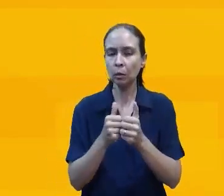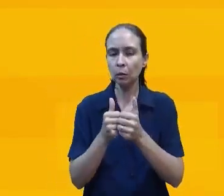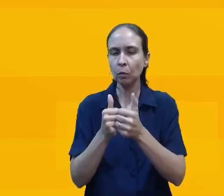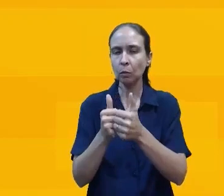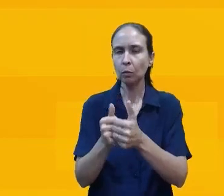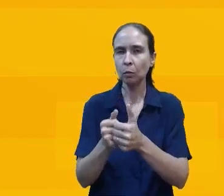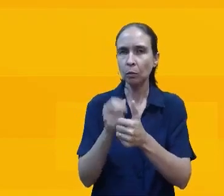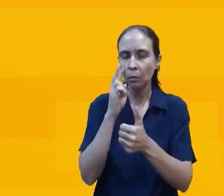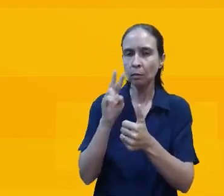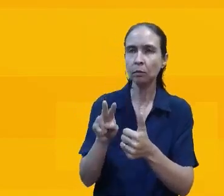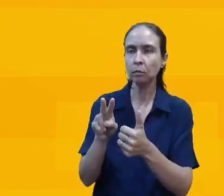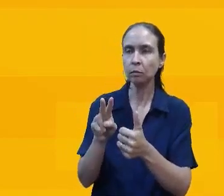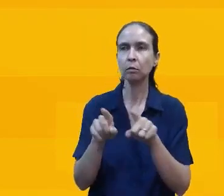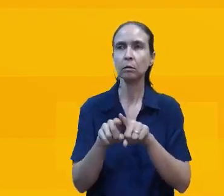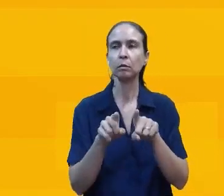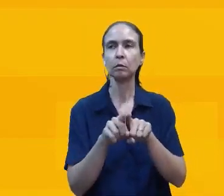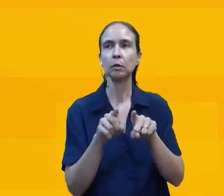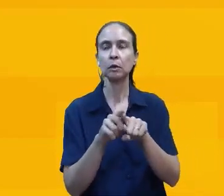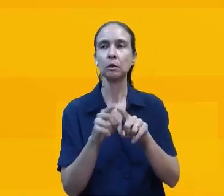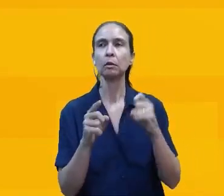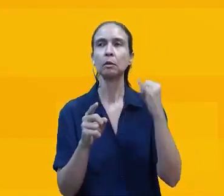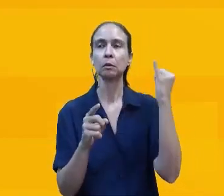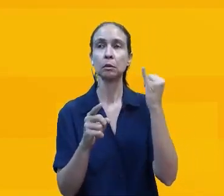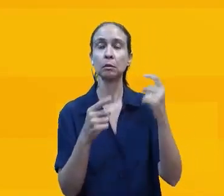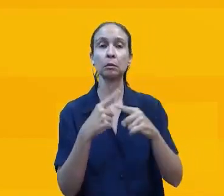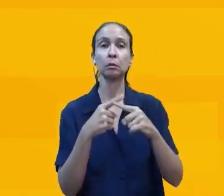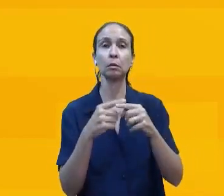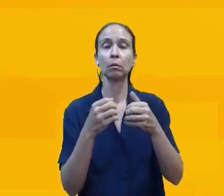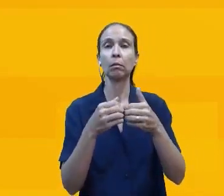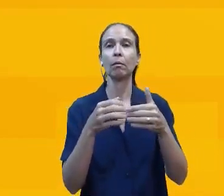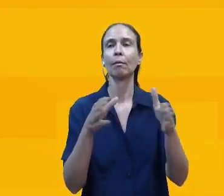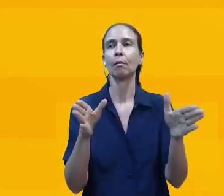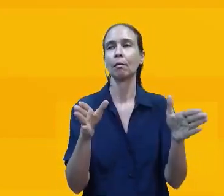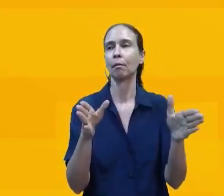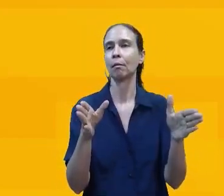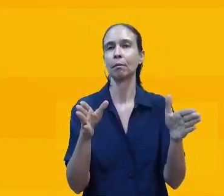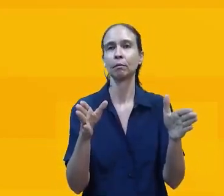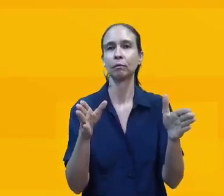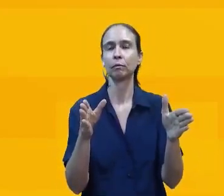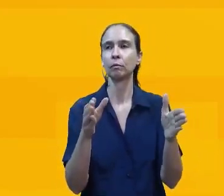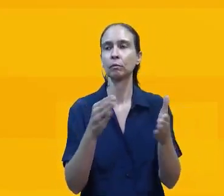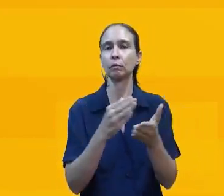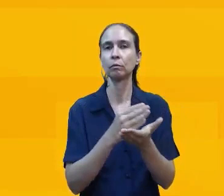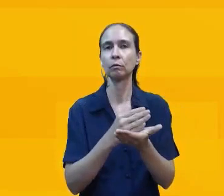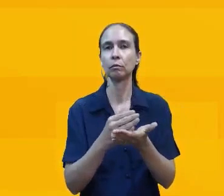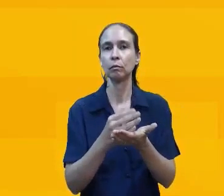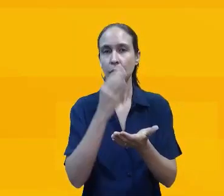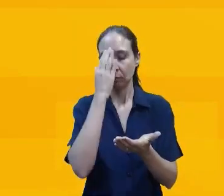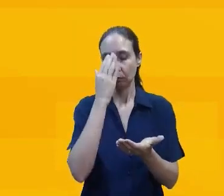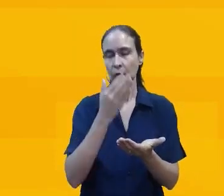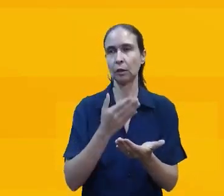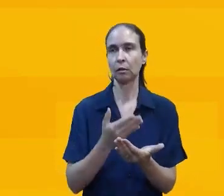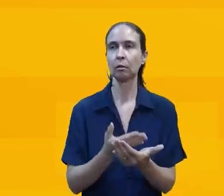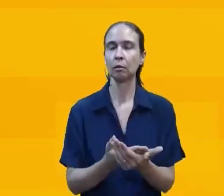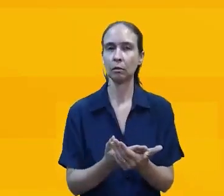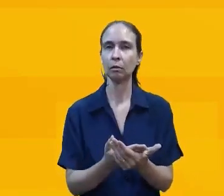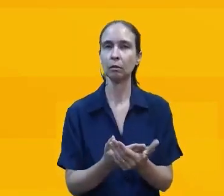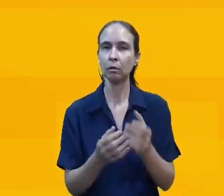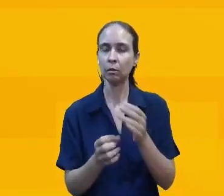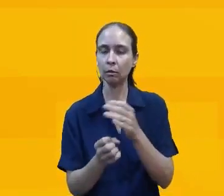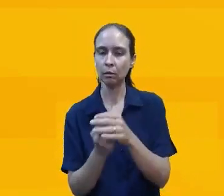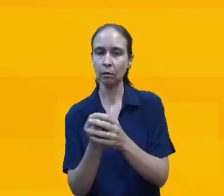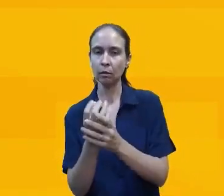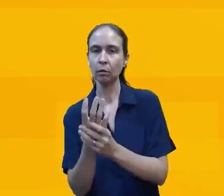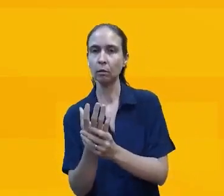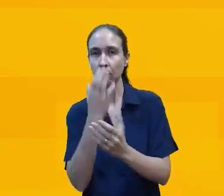importante pelo que eles abriram as portas para a gente também, com a confiança Confiança. que eles já adquiriam